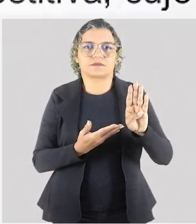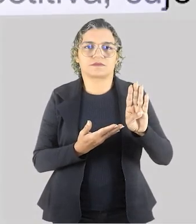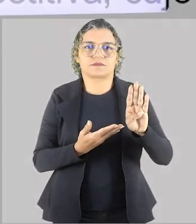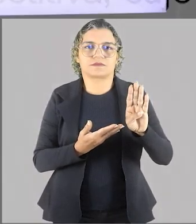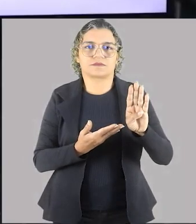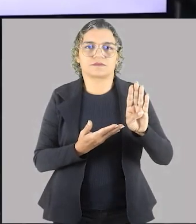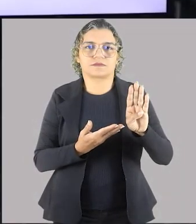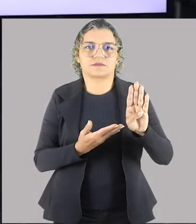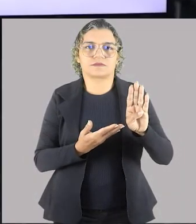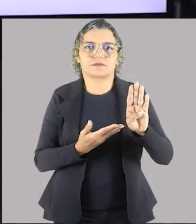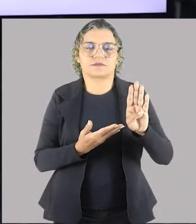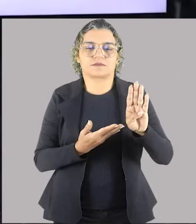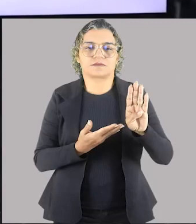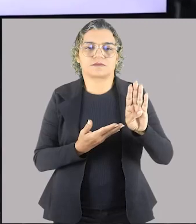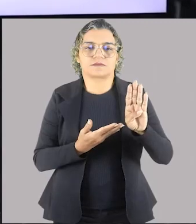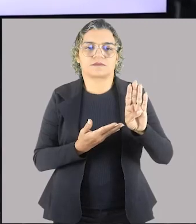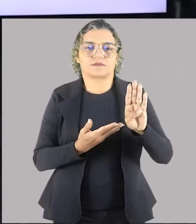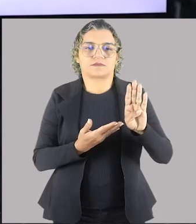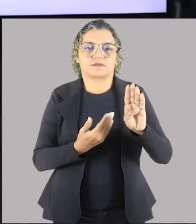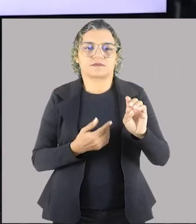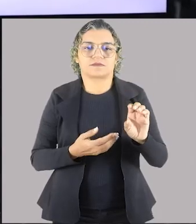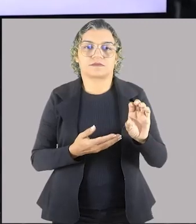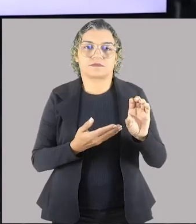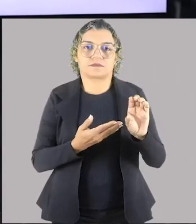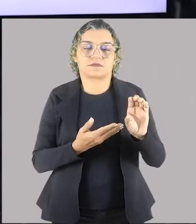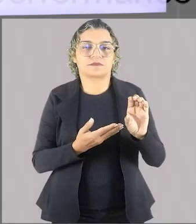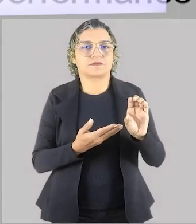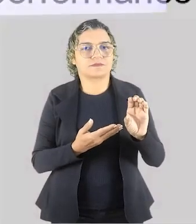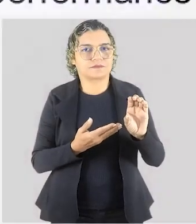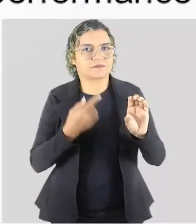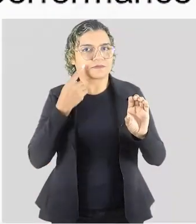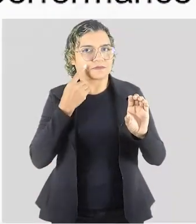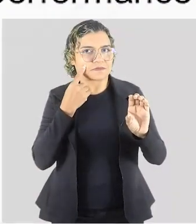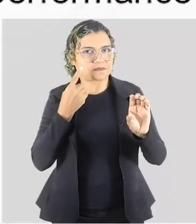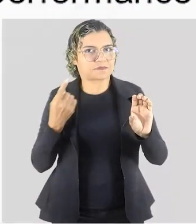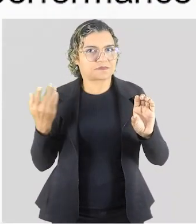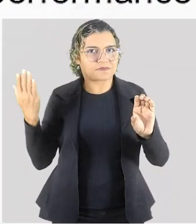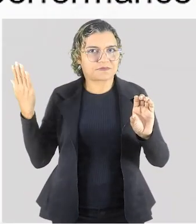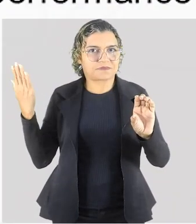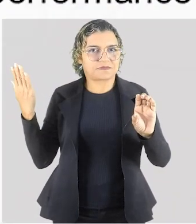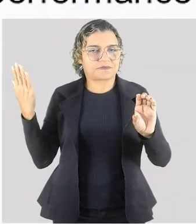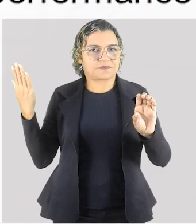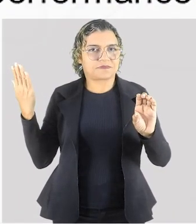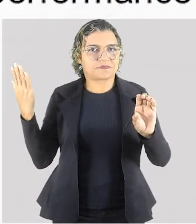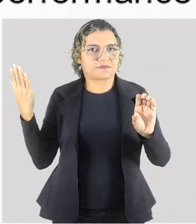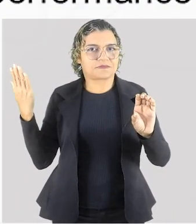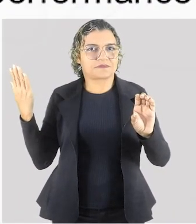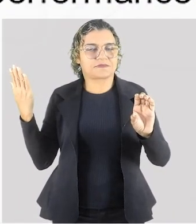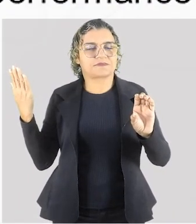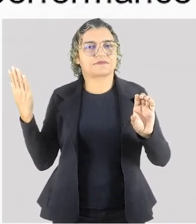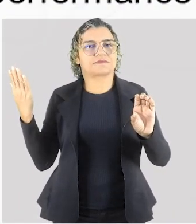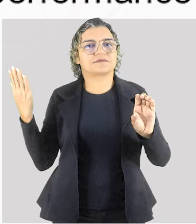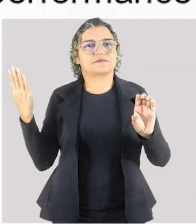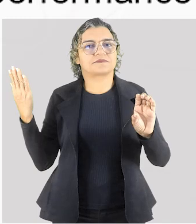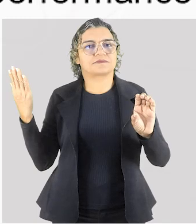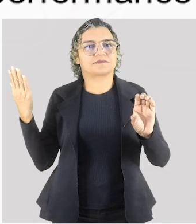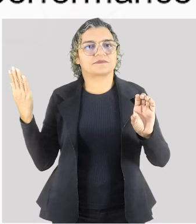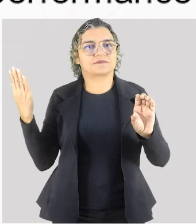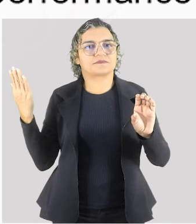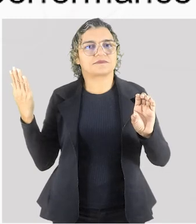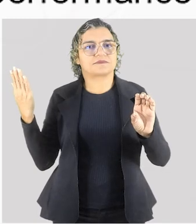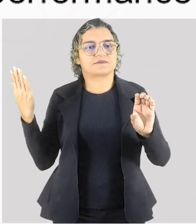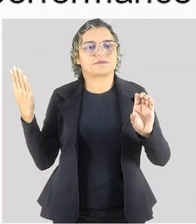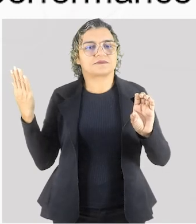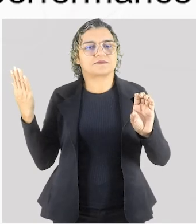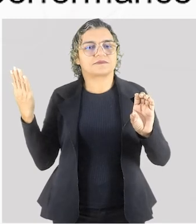da reabilitação orgânico-funcional. Letra C. A saúde pode ser entendida como um conjunto de ações